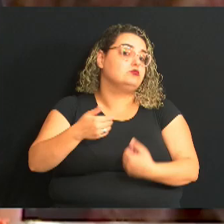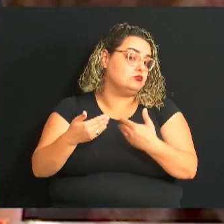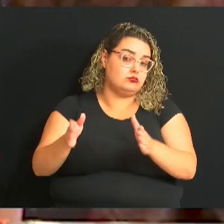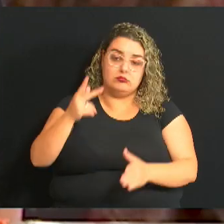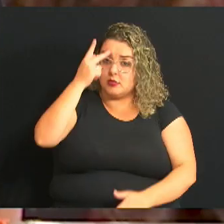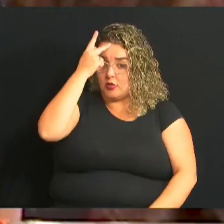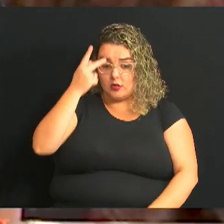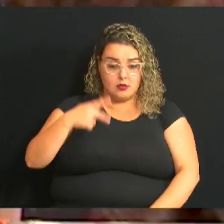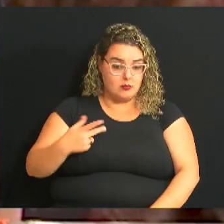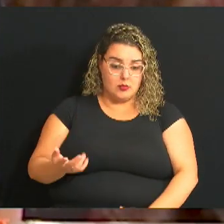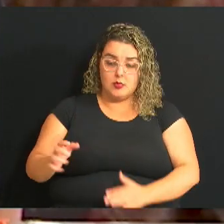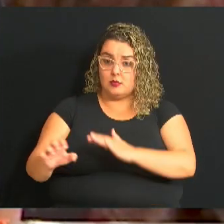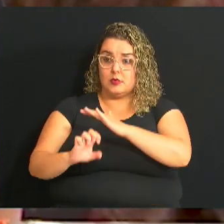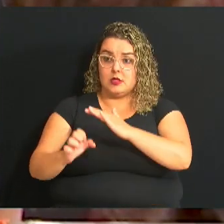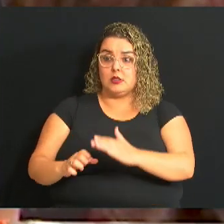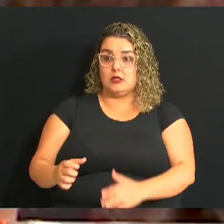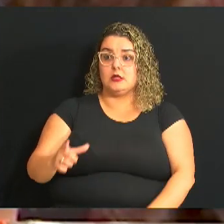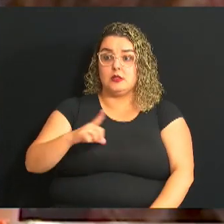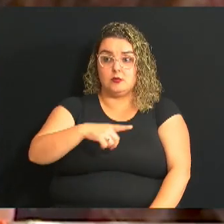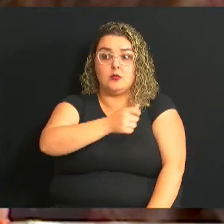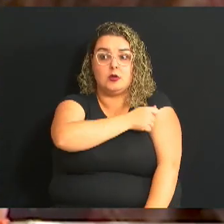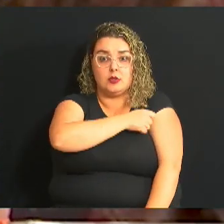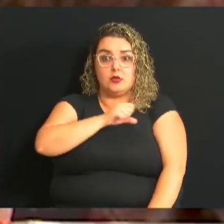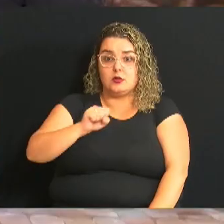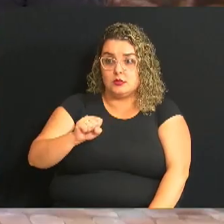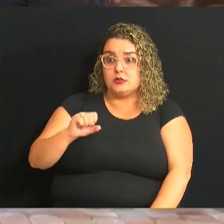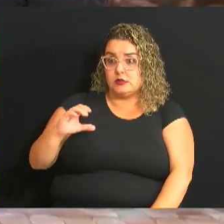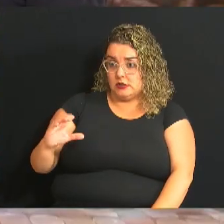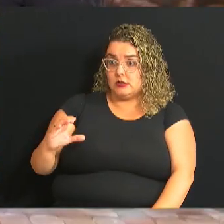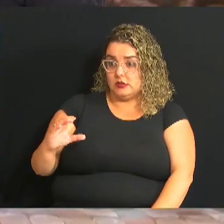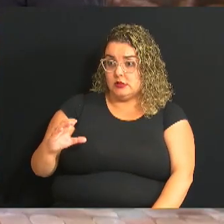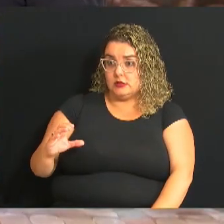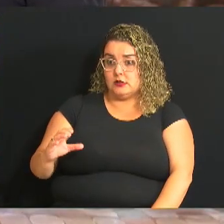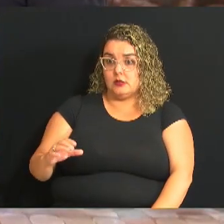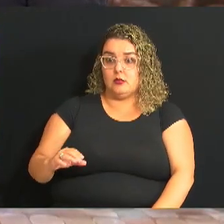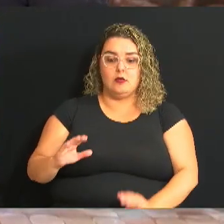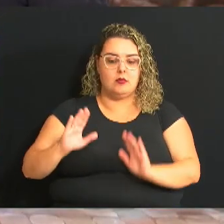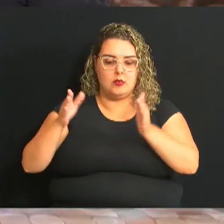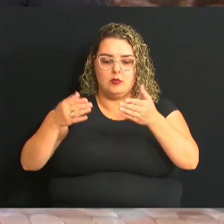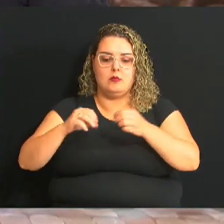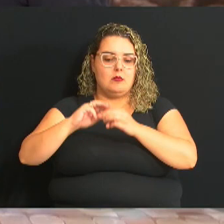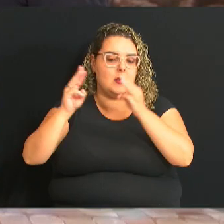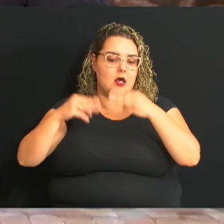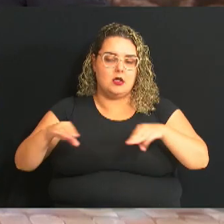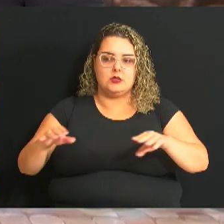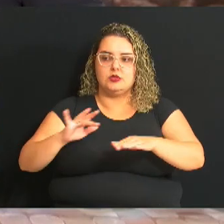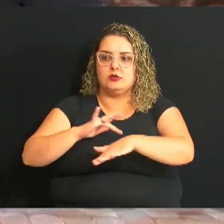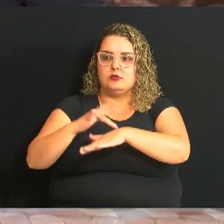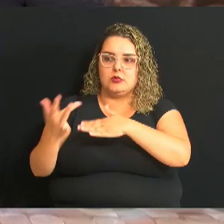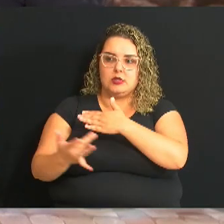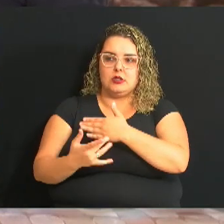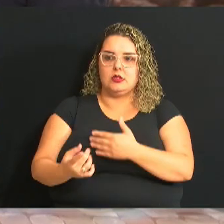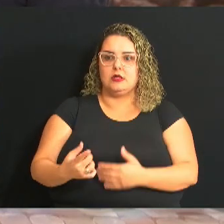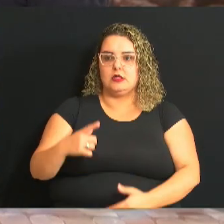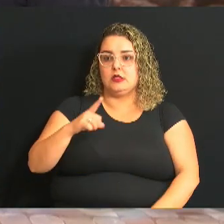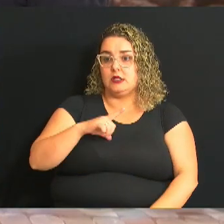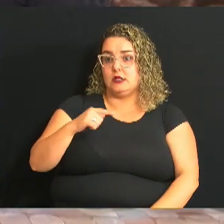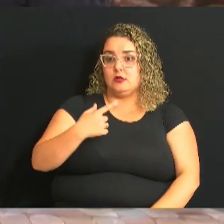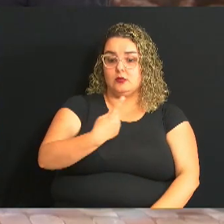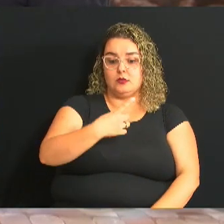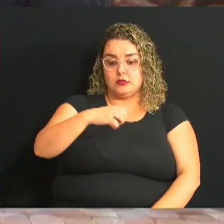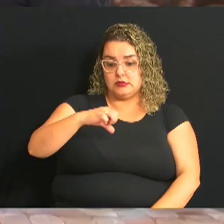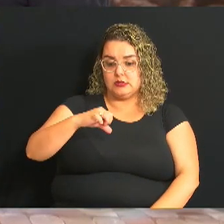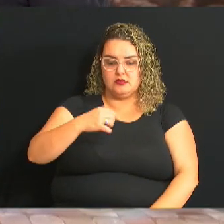Nós temos um aluno de Santa Catarina, que o forte dele era marketing e mídias sociais, ele abriu uma empresa, ele está com 19, 20 anos, está com 6